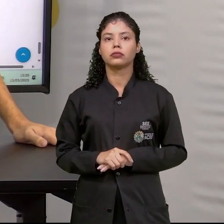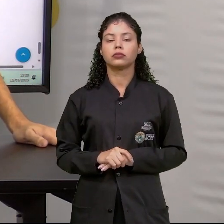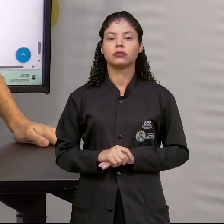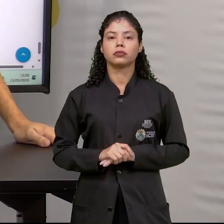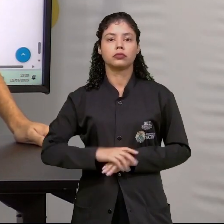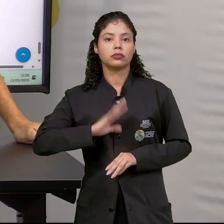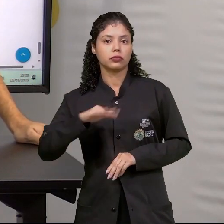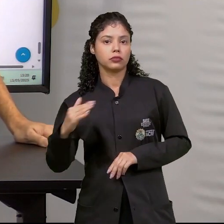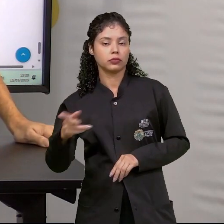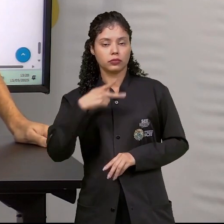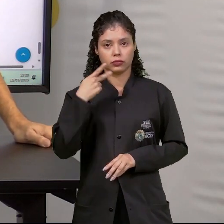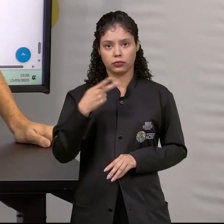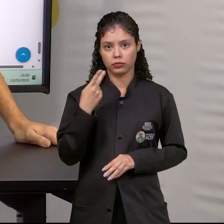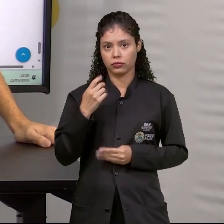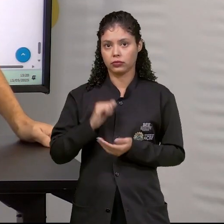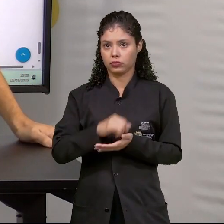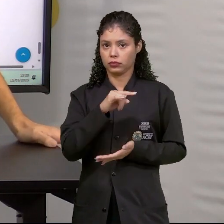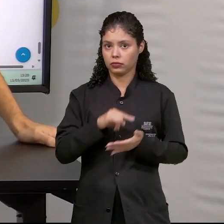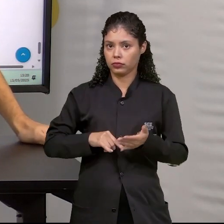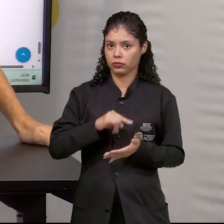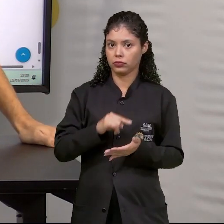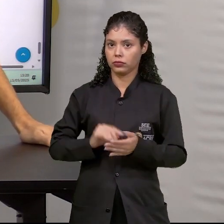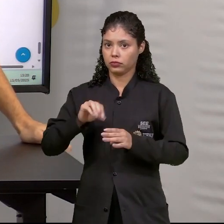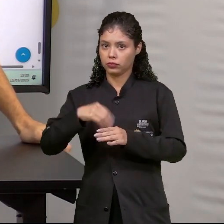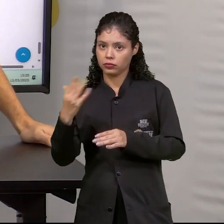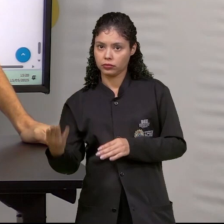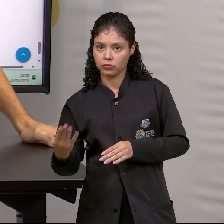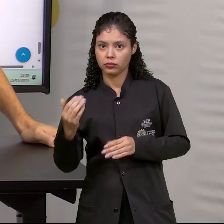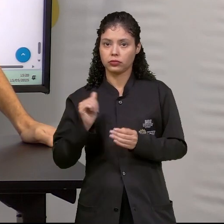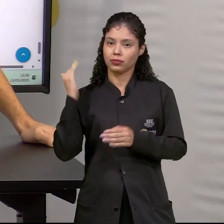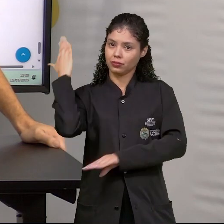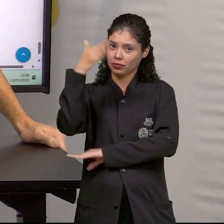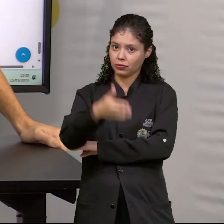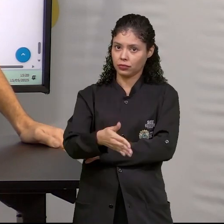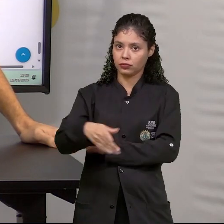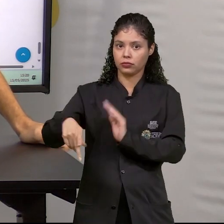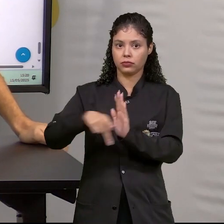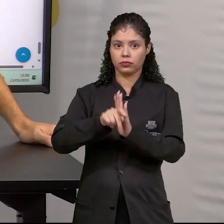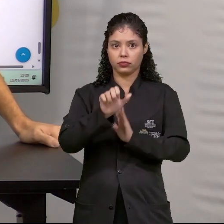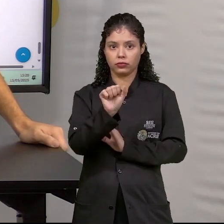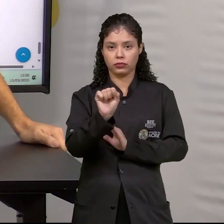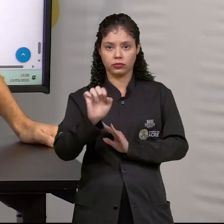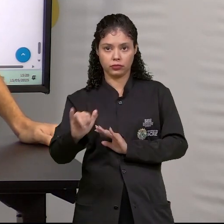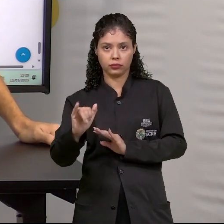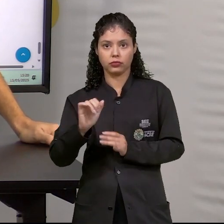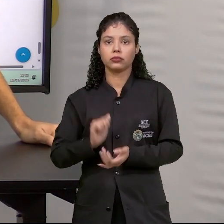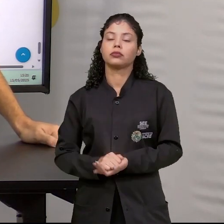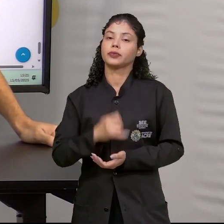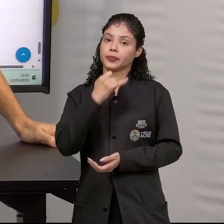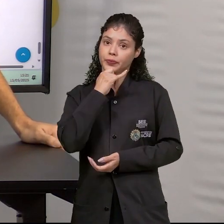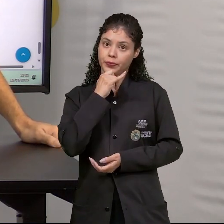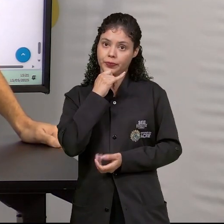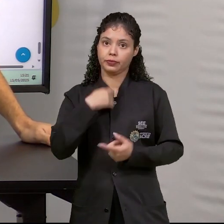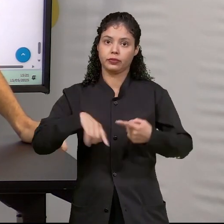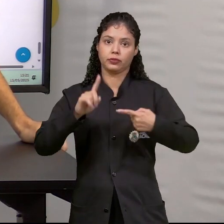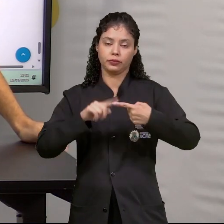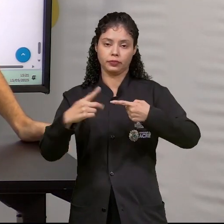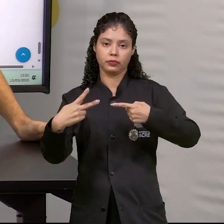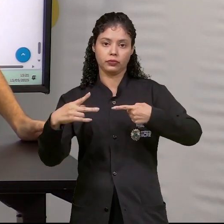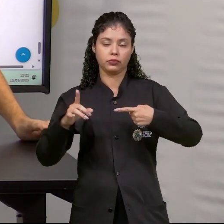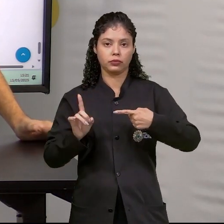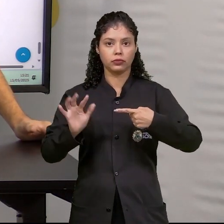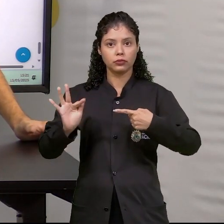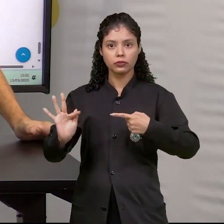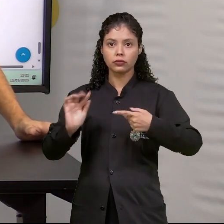você fala de documento externo, é aquele documento que não é criado diretamente no SEI. Por exemplo, um PDF, às vezes um vídeo, às